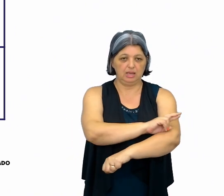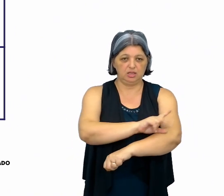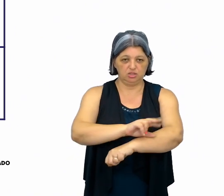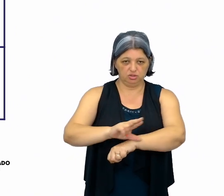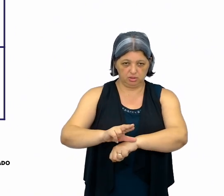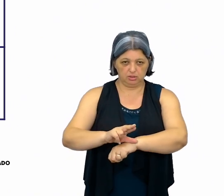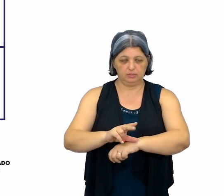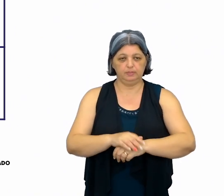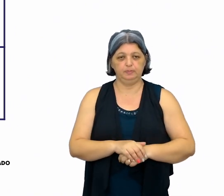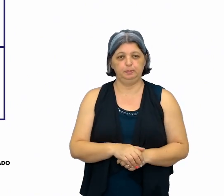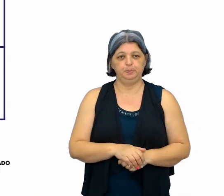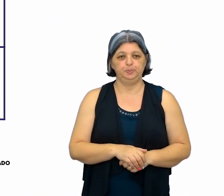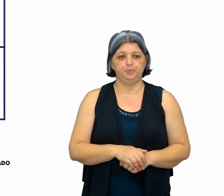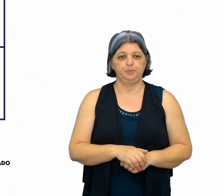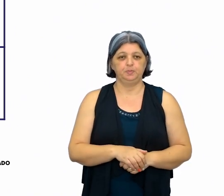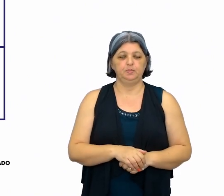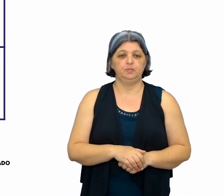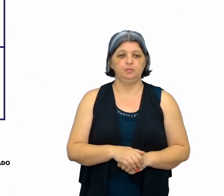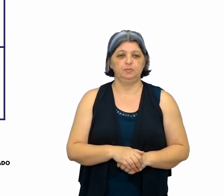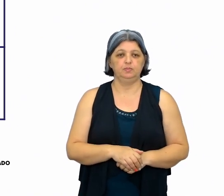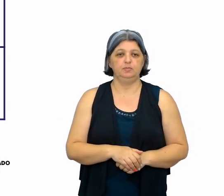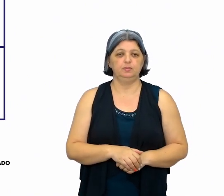continuidade? Próximo slide.